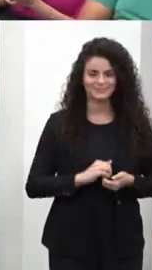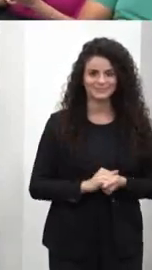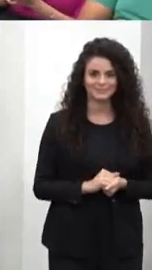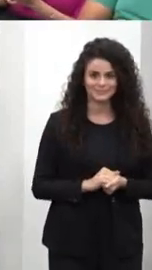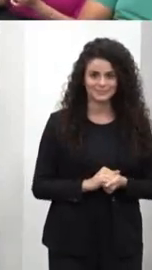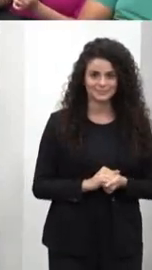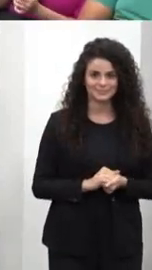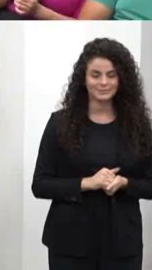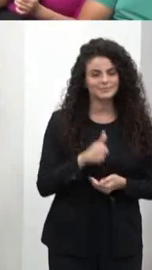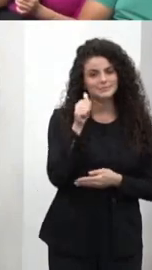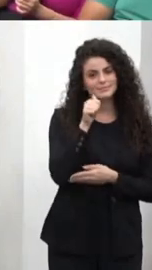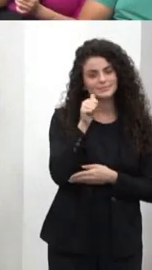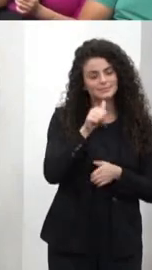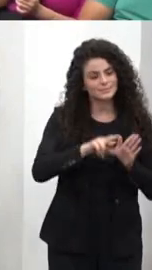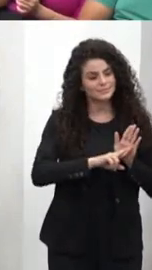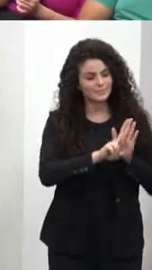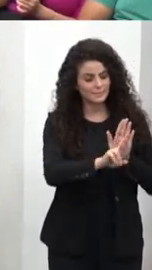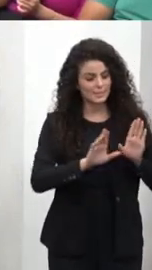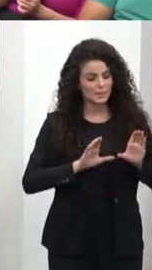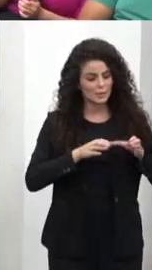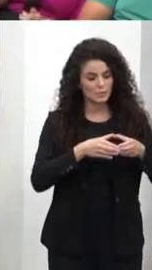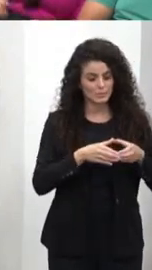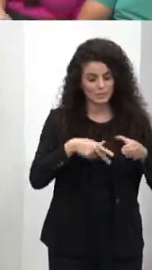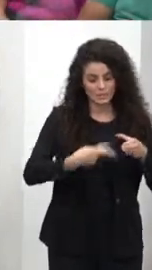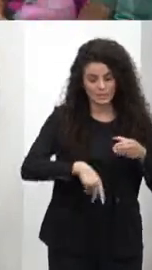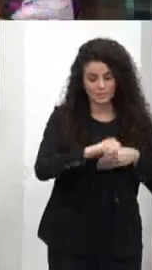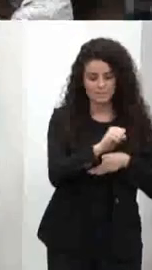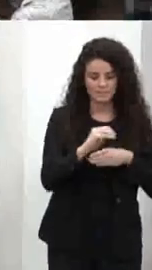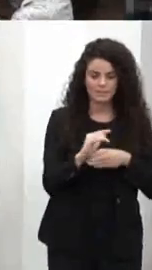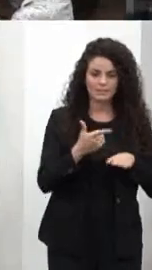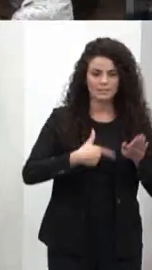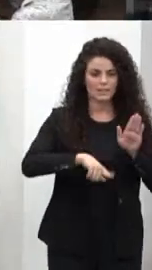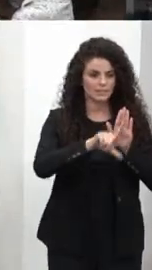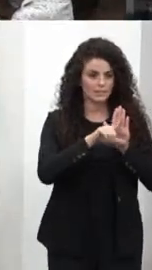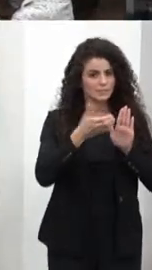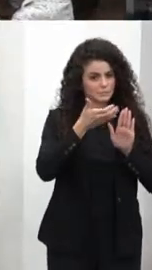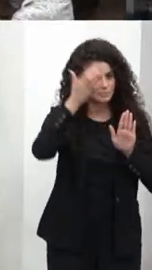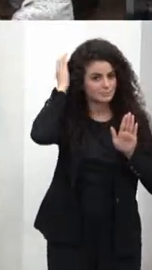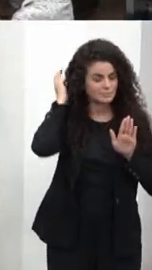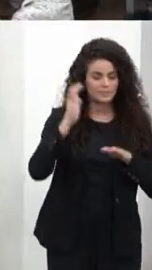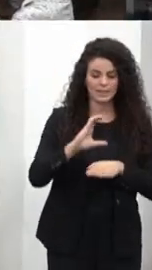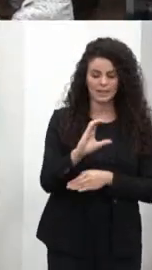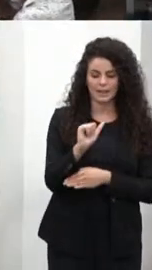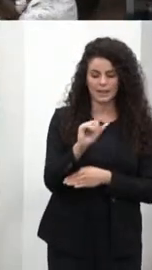senhora representante do comitê de Santa Catarina da Lei Paulo Gustavo catarinas